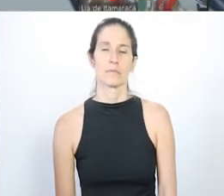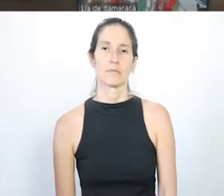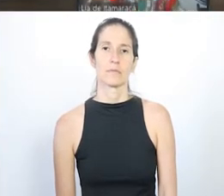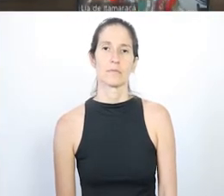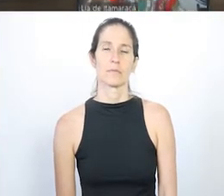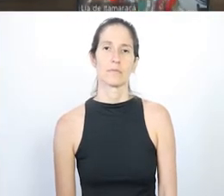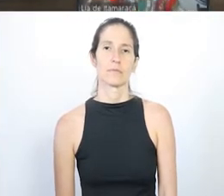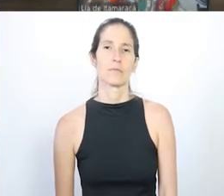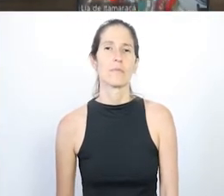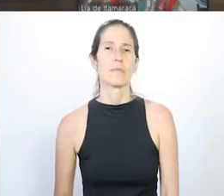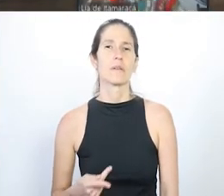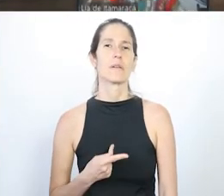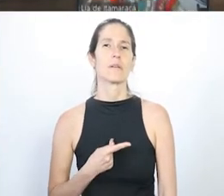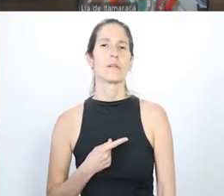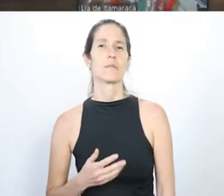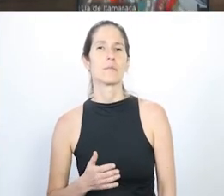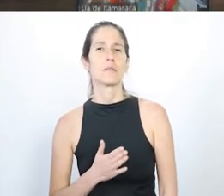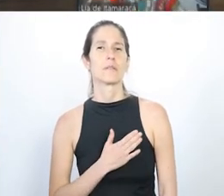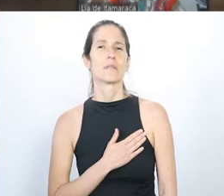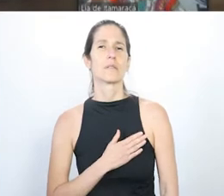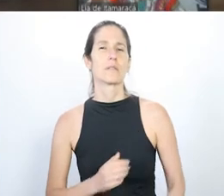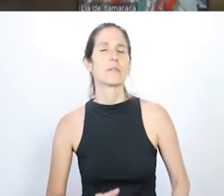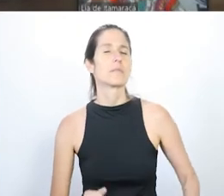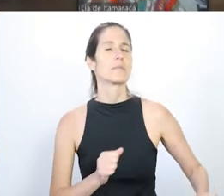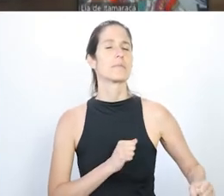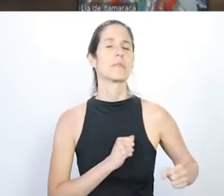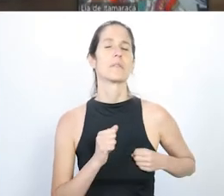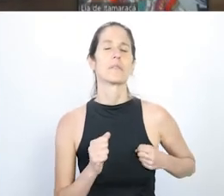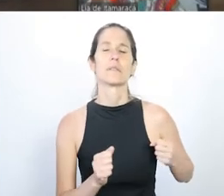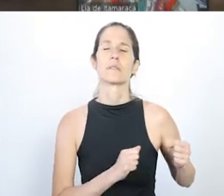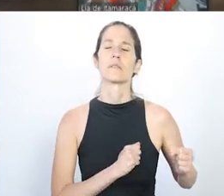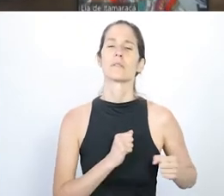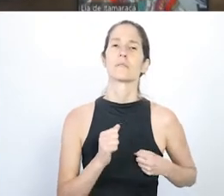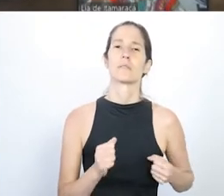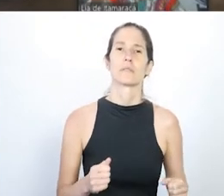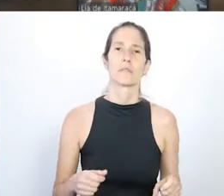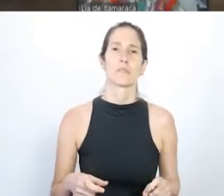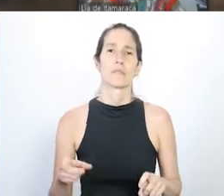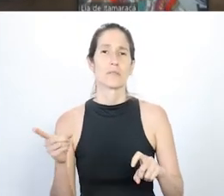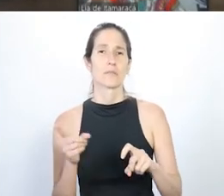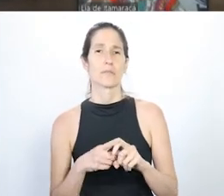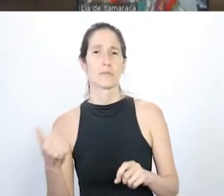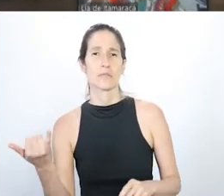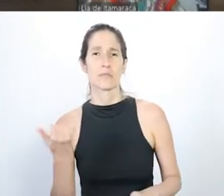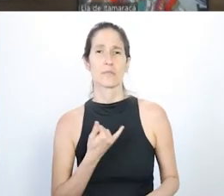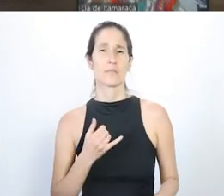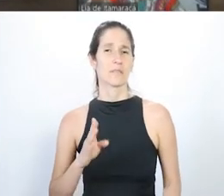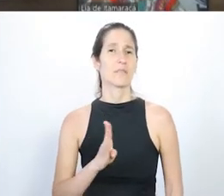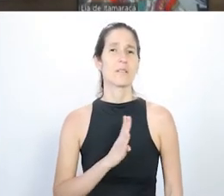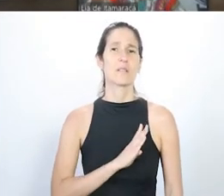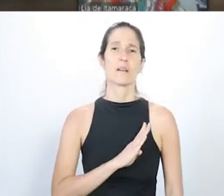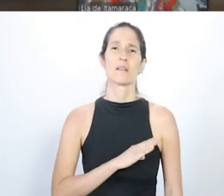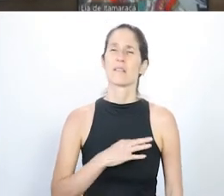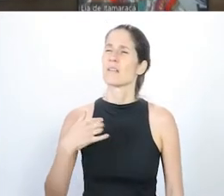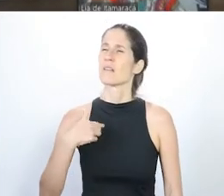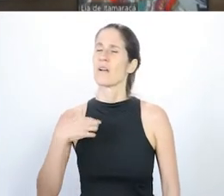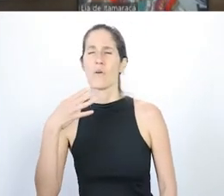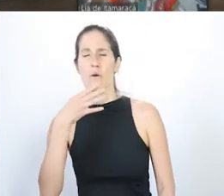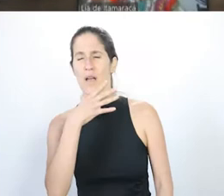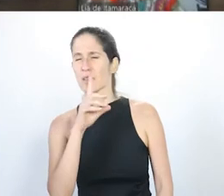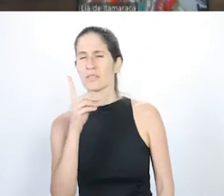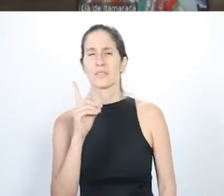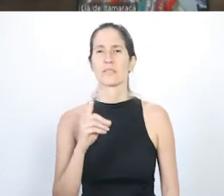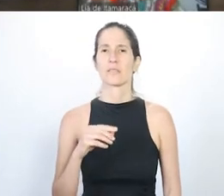meu peito está com um baticum danado, o doutor disse que isto é meu coração, acho que não, ele tá